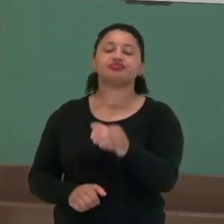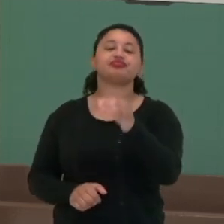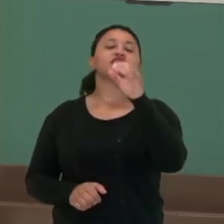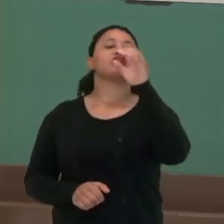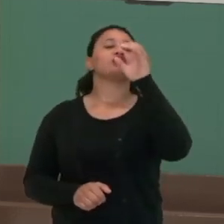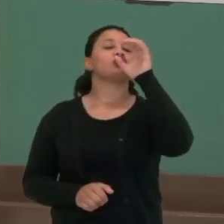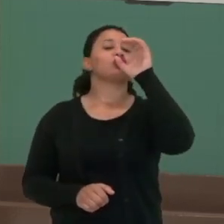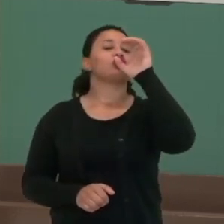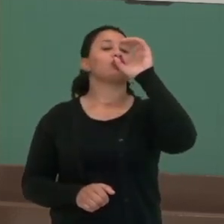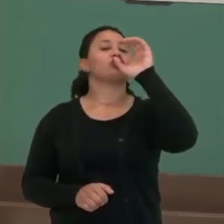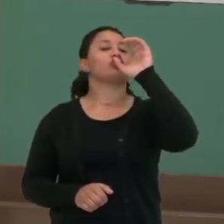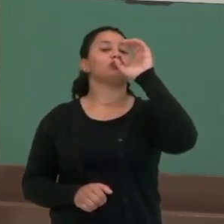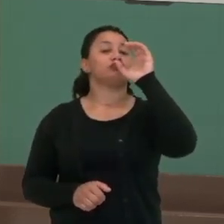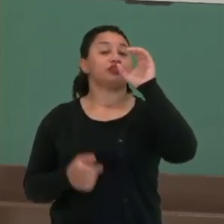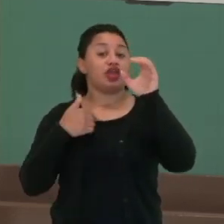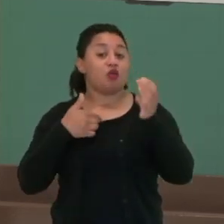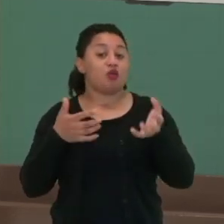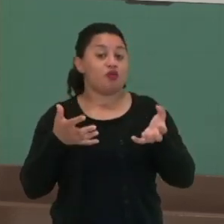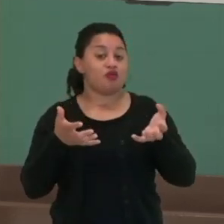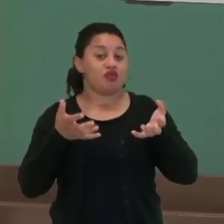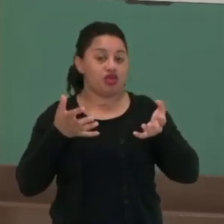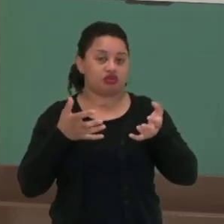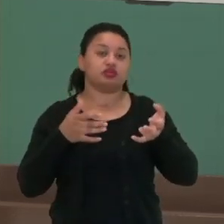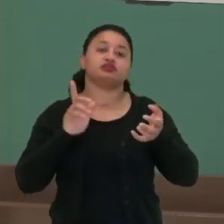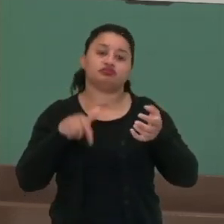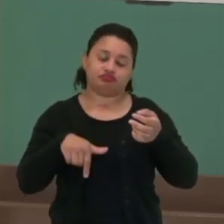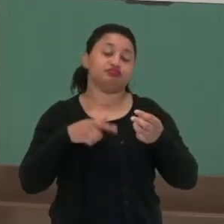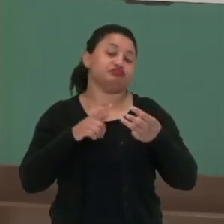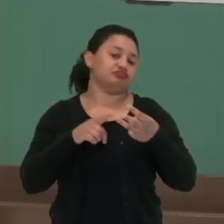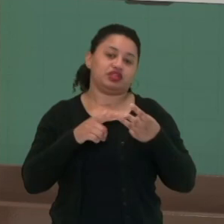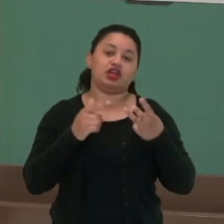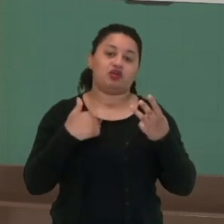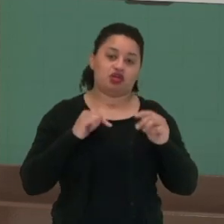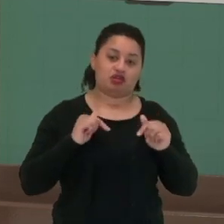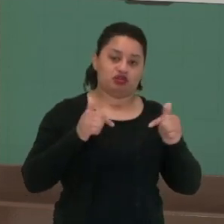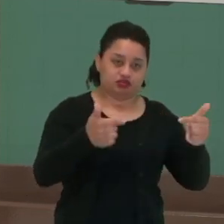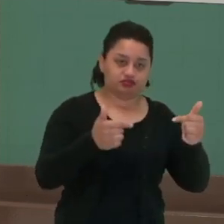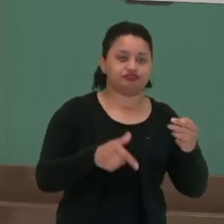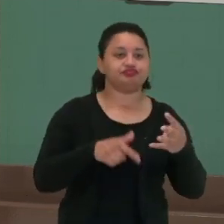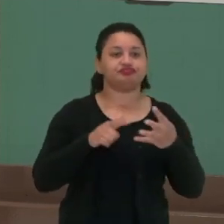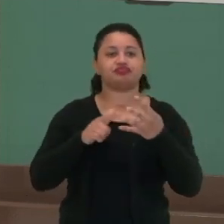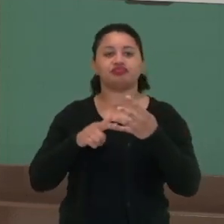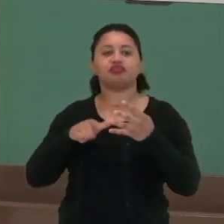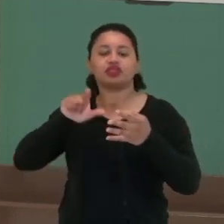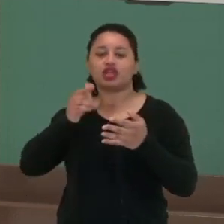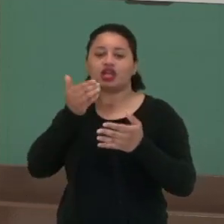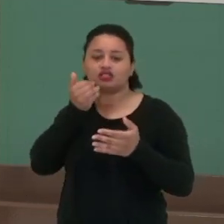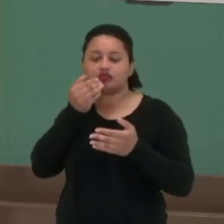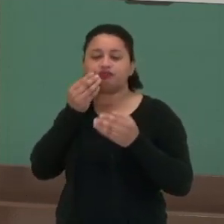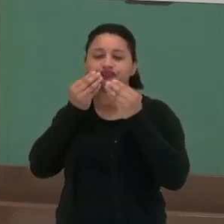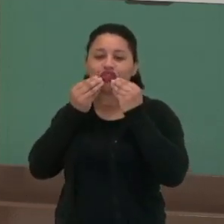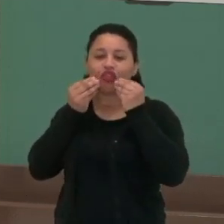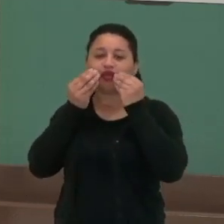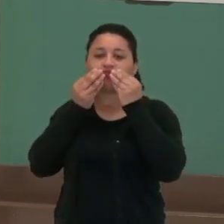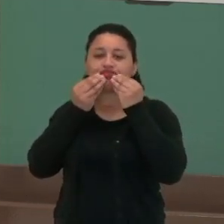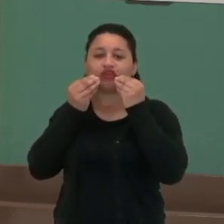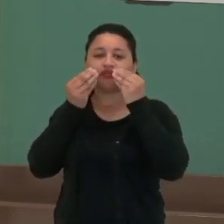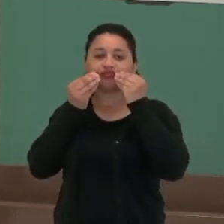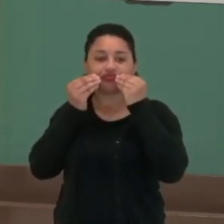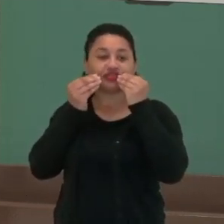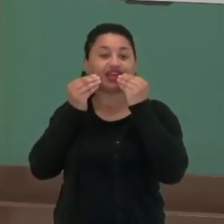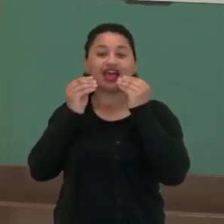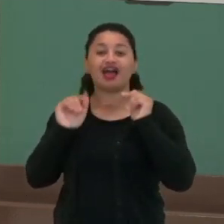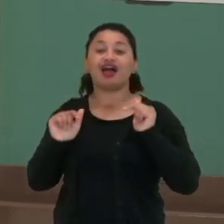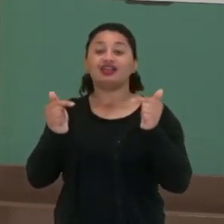boca. Eu quis levar. Voluntária. E salivar antes de comer? É uma ação involuntária. O